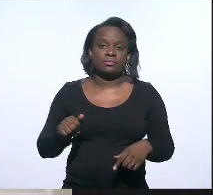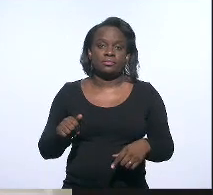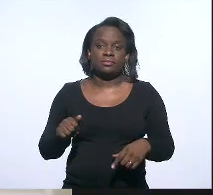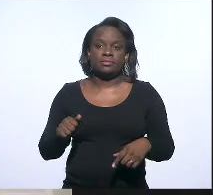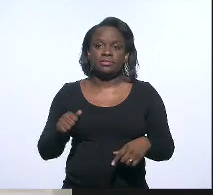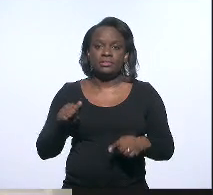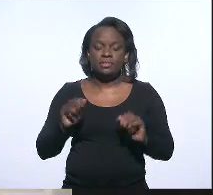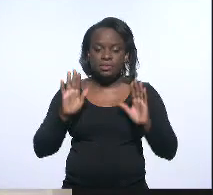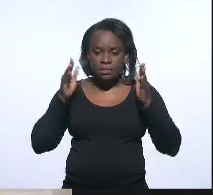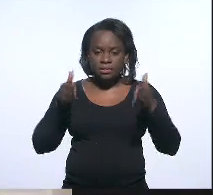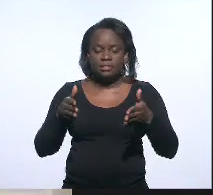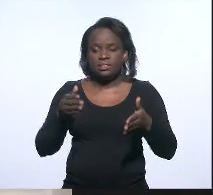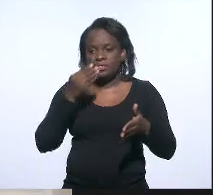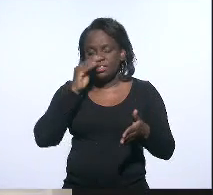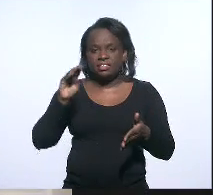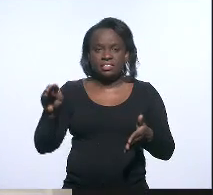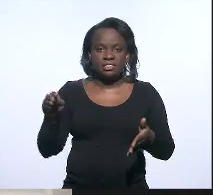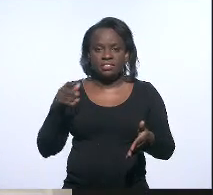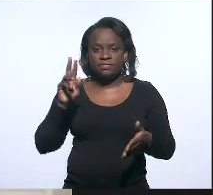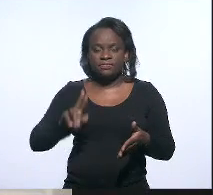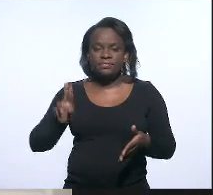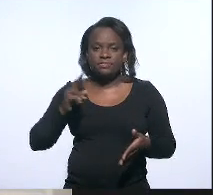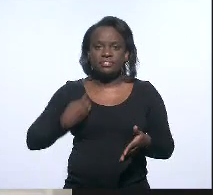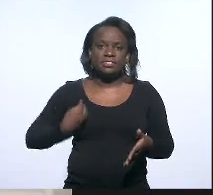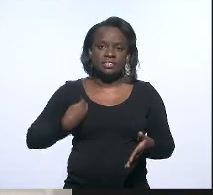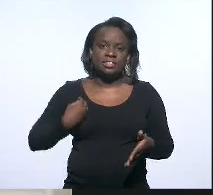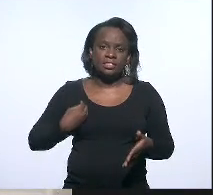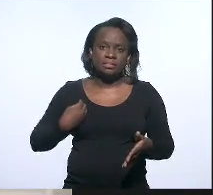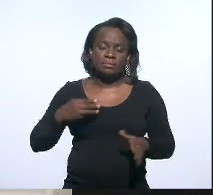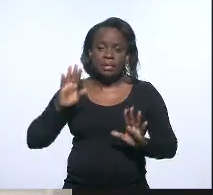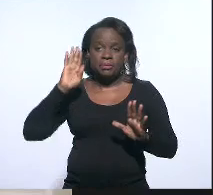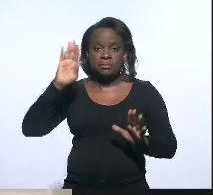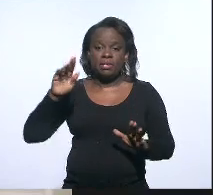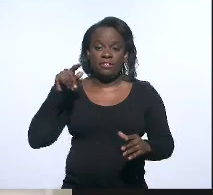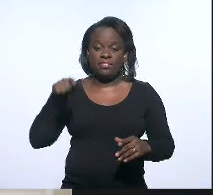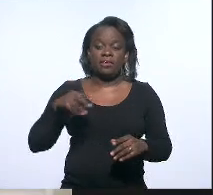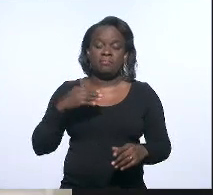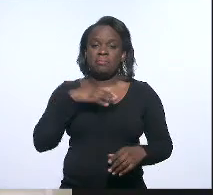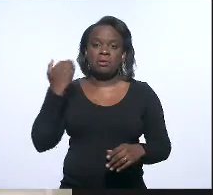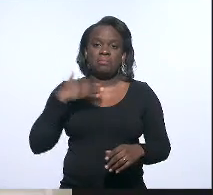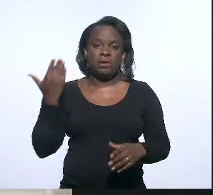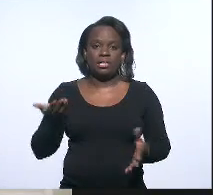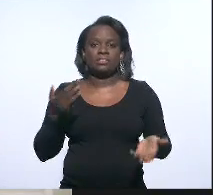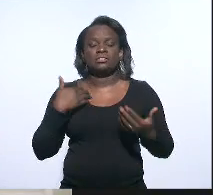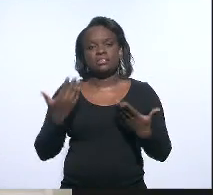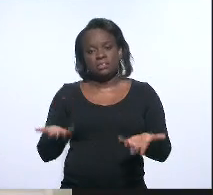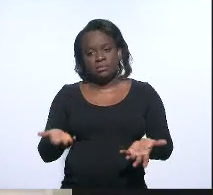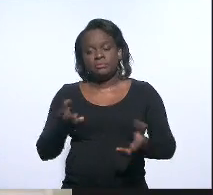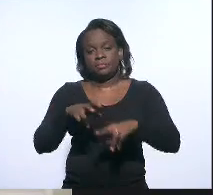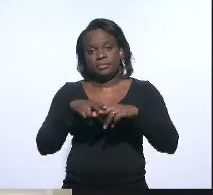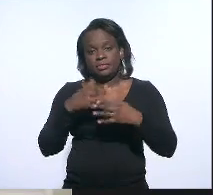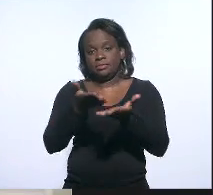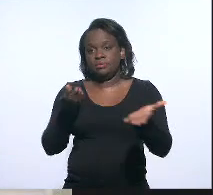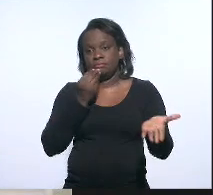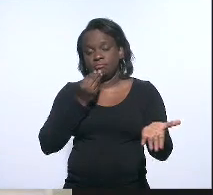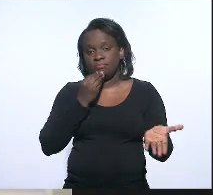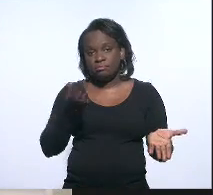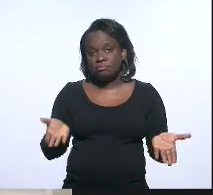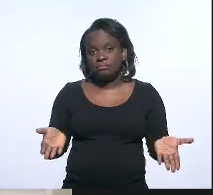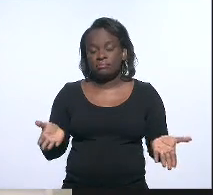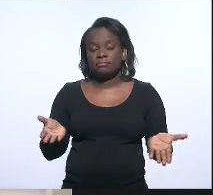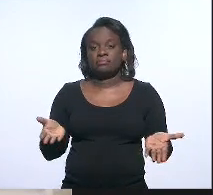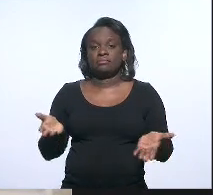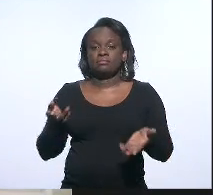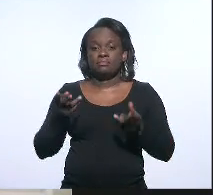a aposta na lógica da vida, mas a aposta na lógica de morte. Está dado aí o que